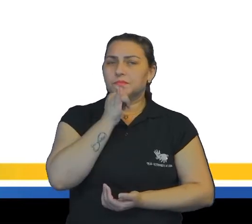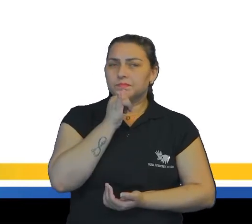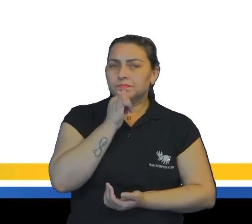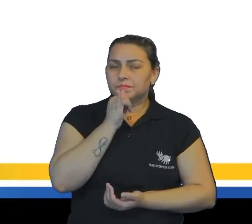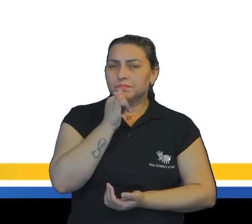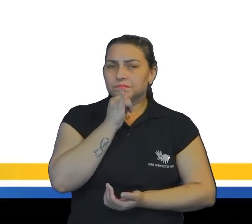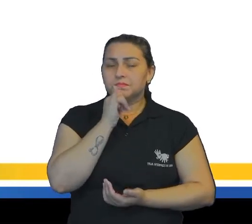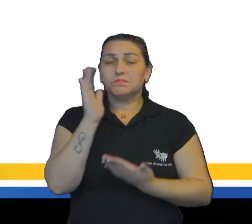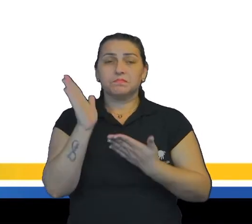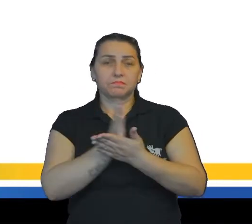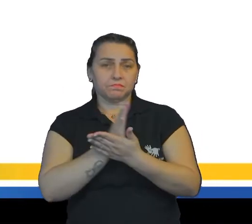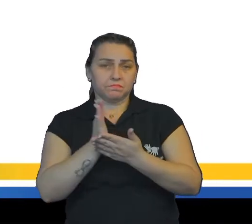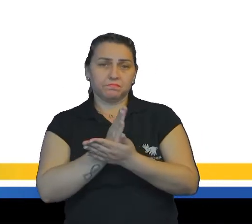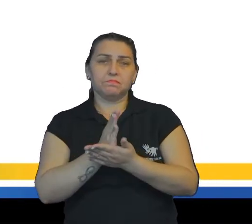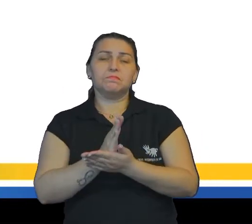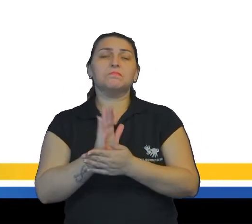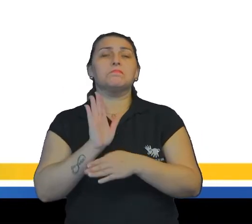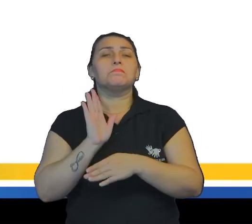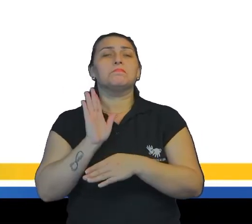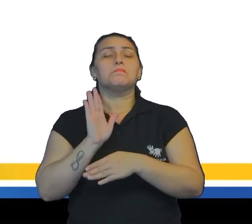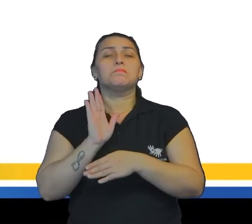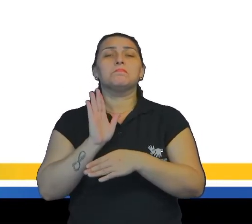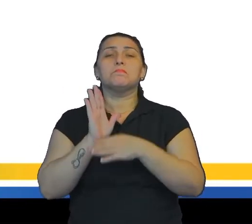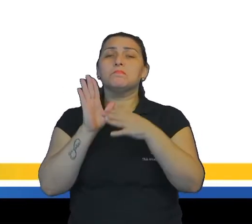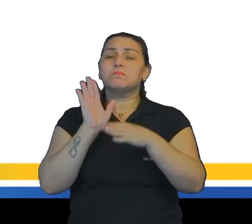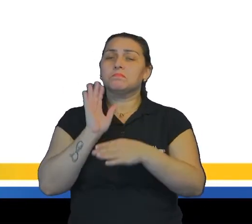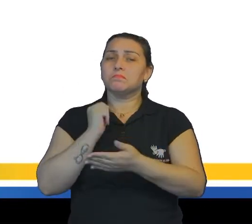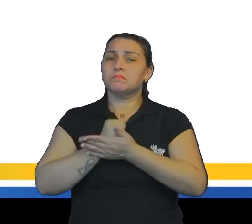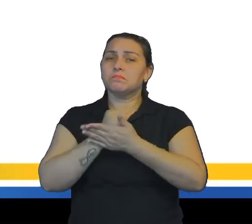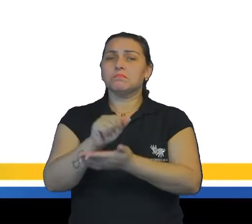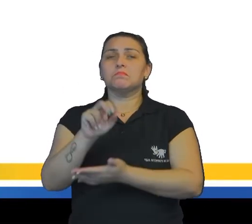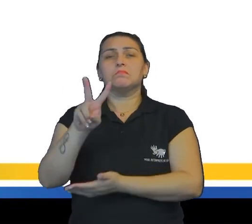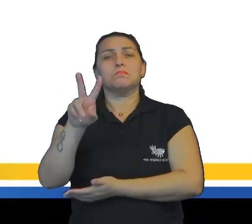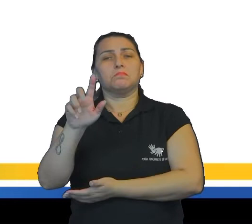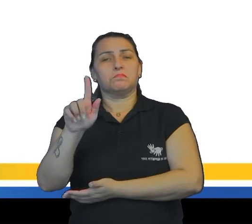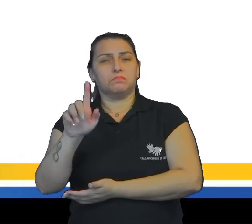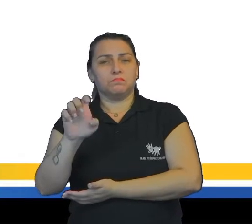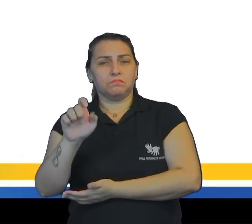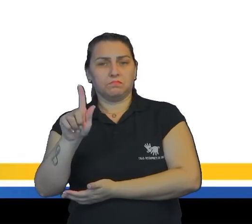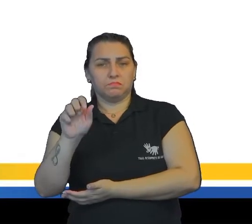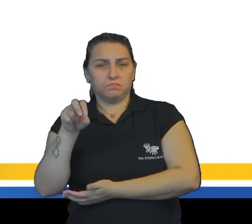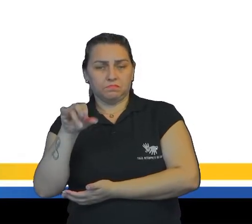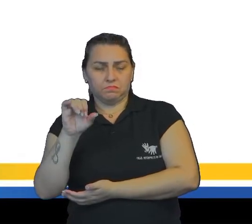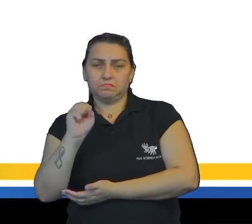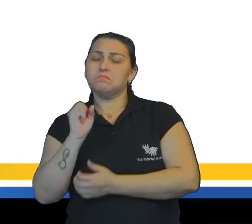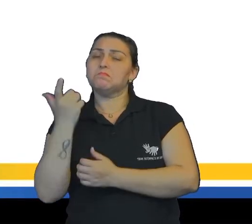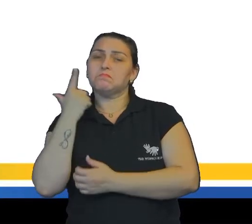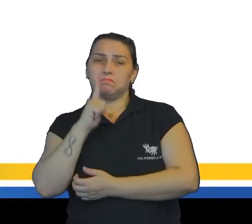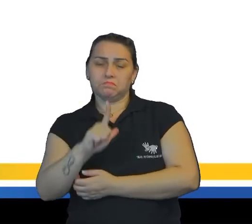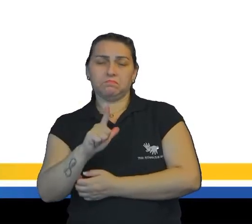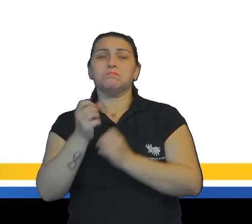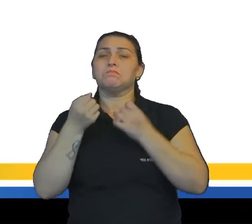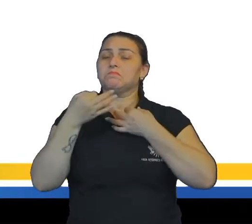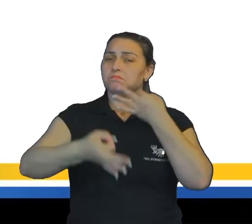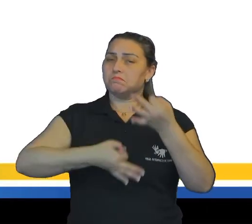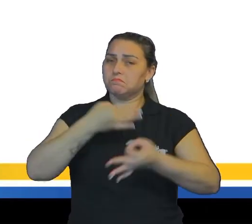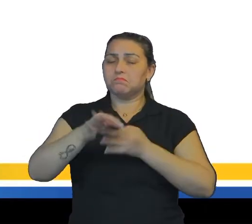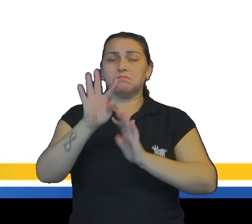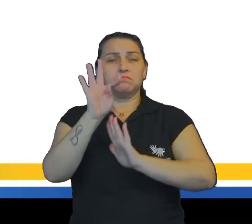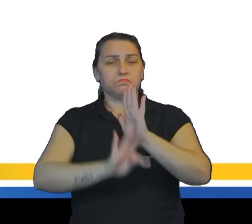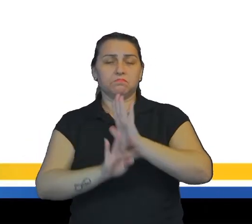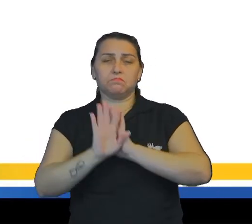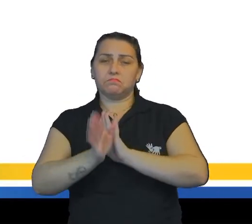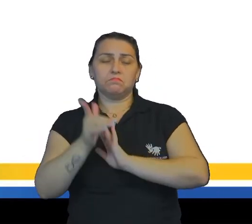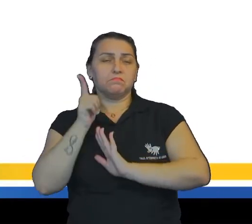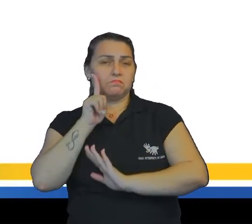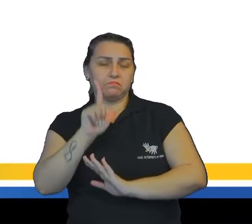Exemplo: alguém que defenda o veganismo consegue produzir um bom texto argumentativo, se já conseguir se